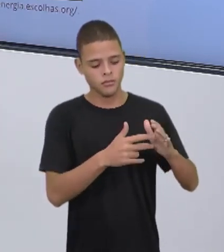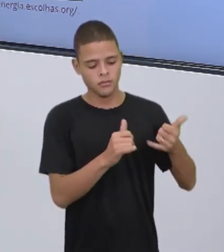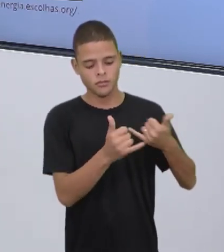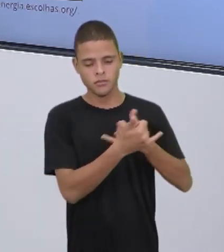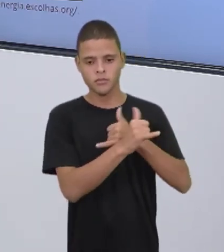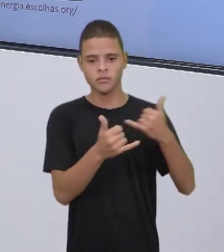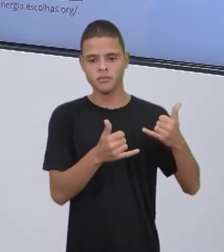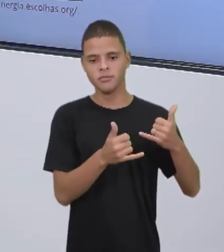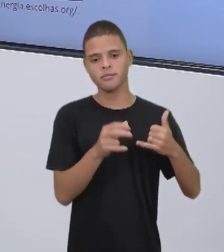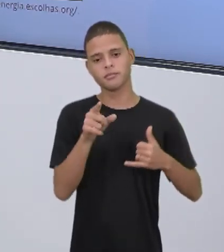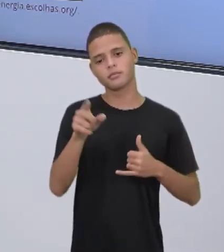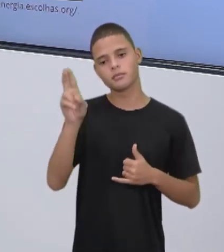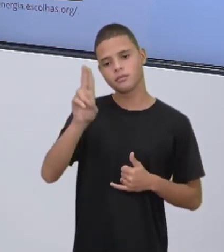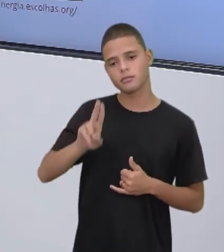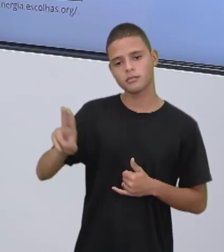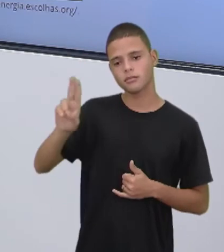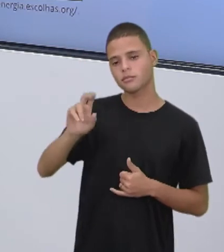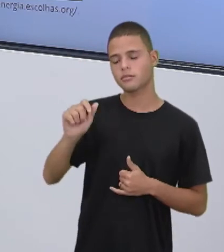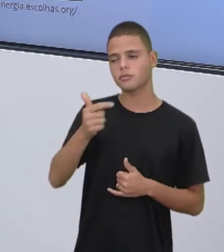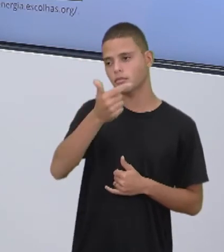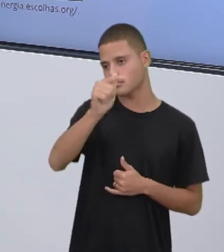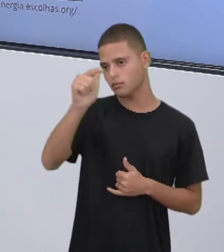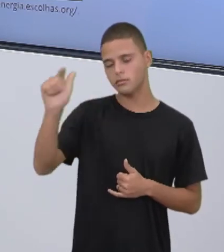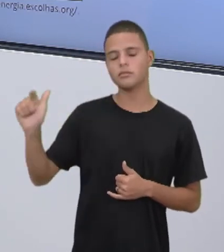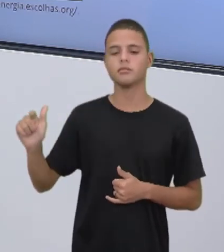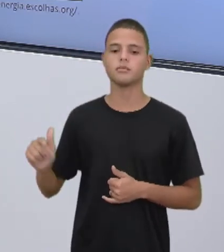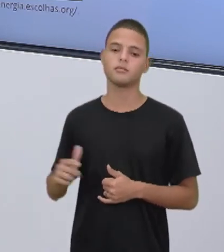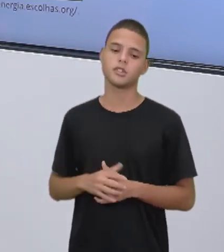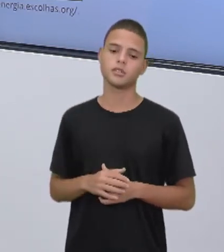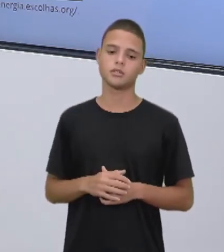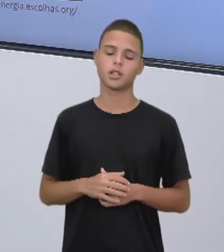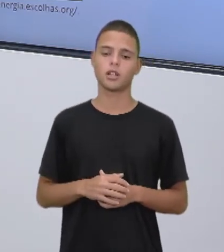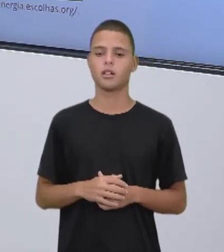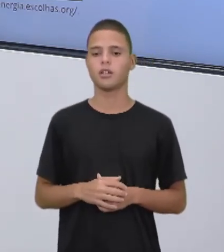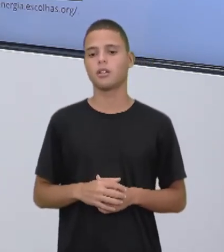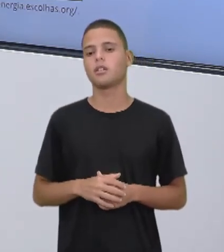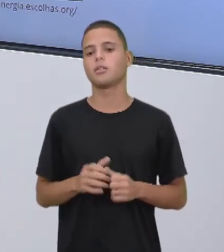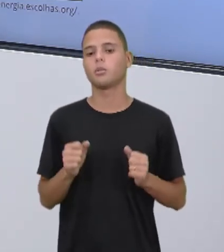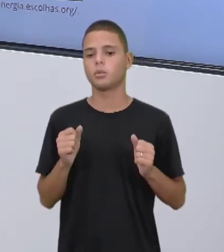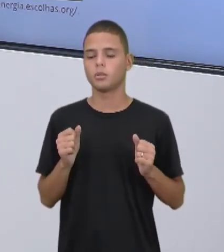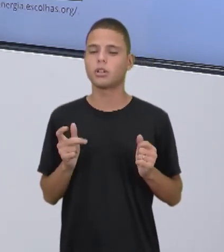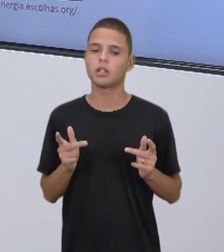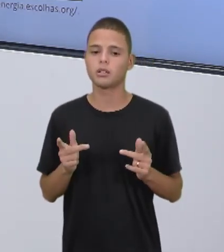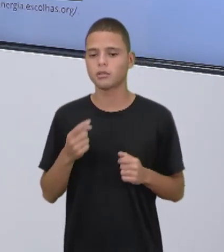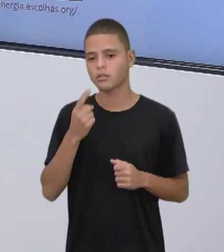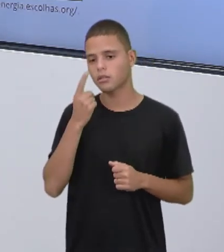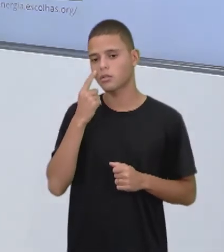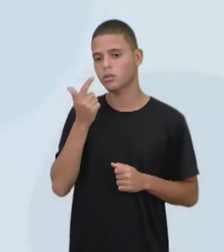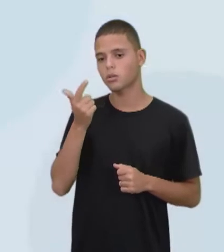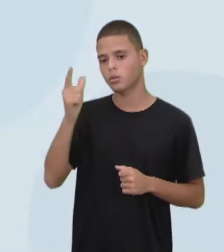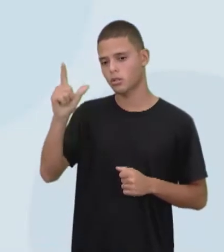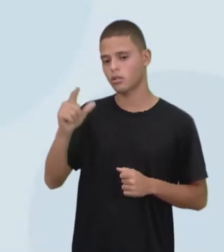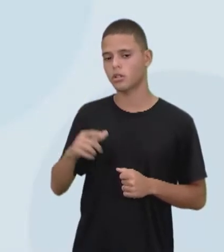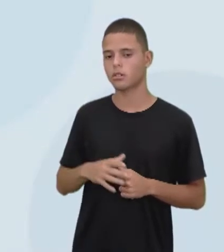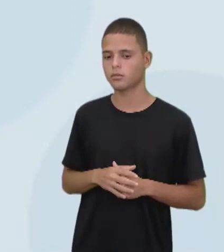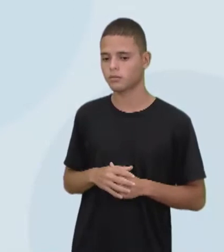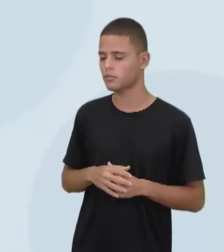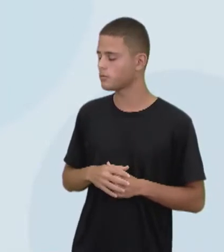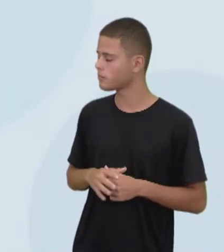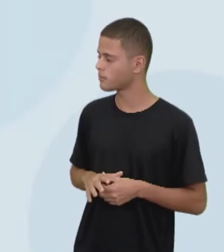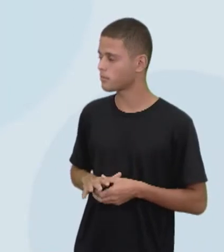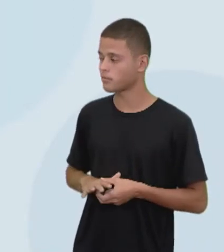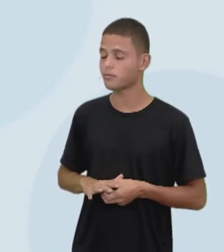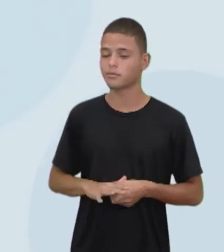é que você usa para outras transformações, tá bom? Então, voltando aqui, ó. Muitos elétrons geram uma